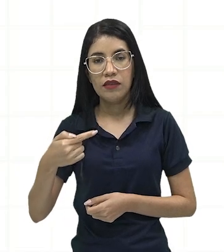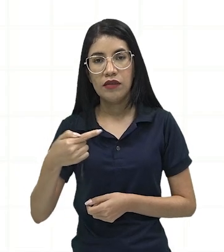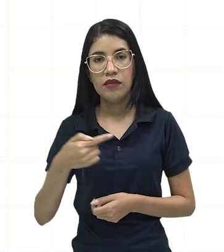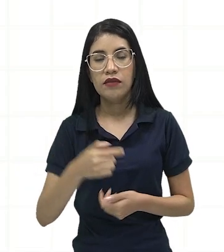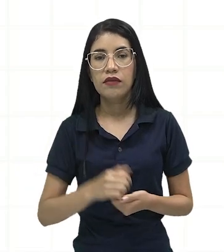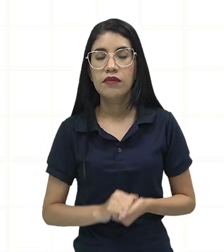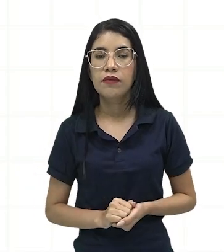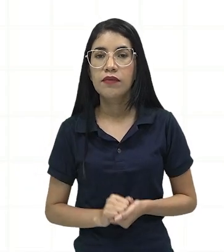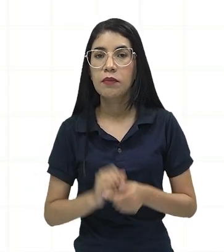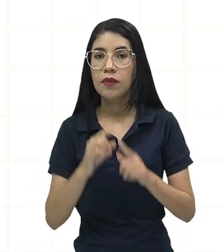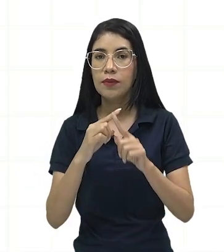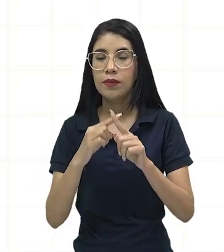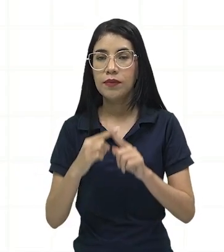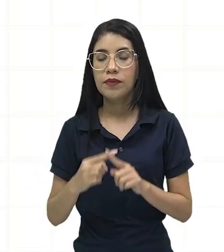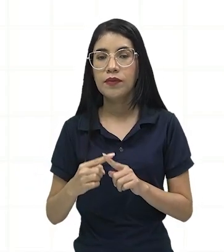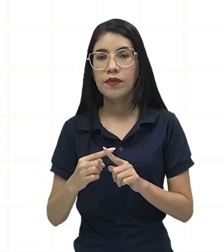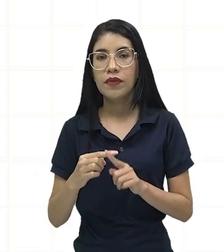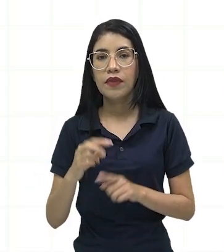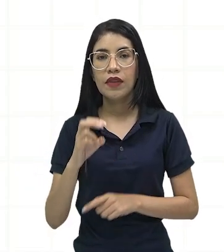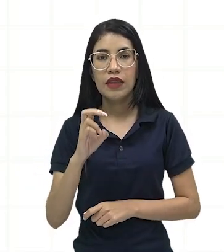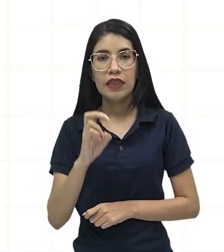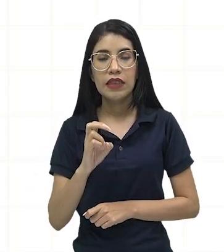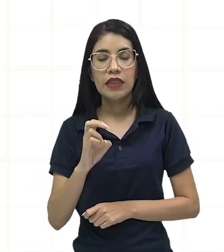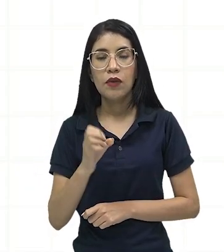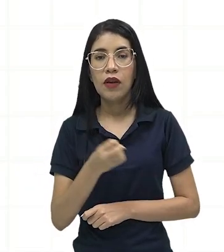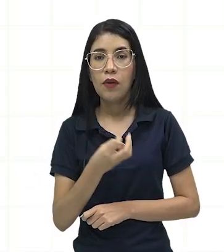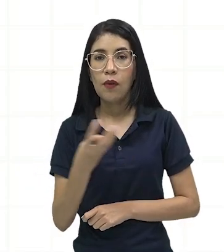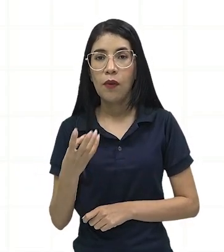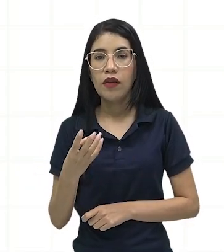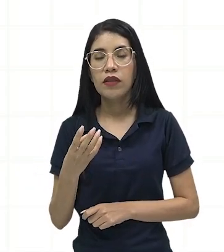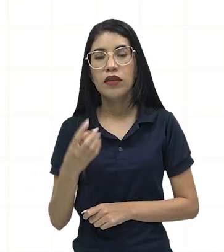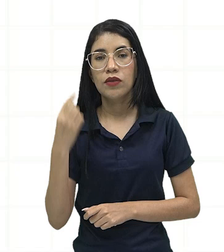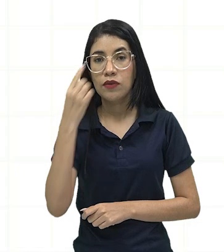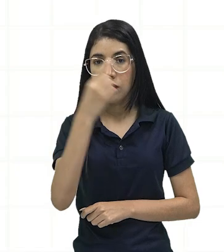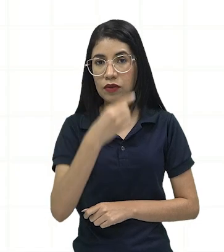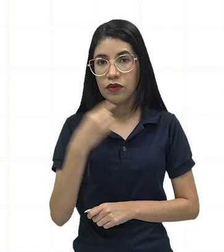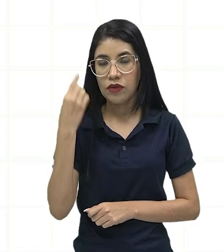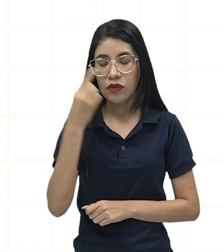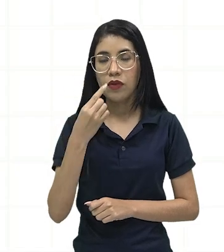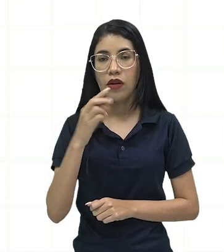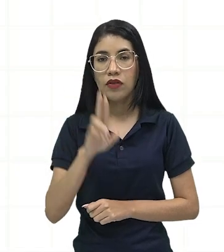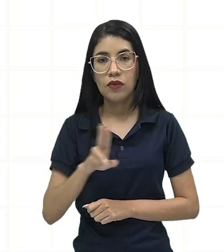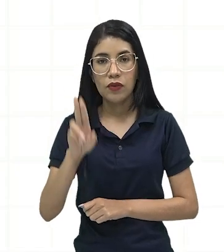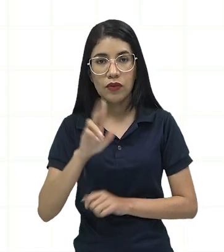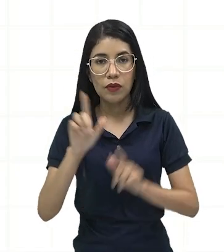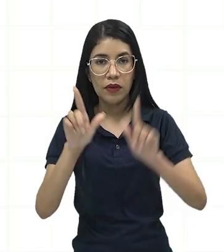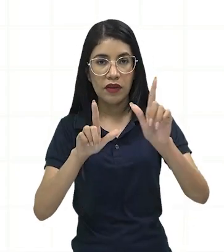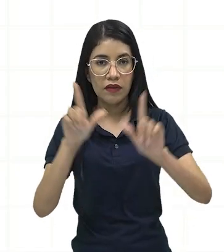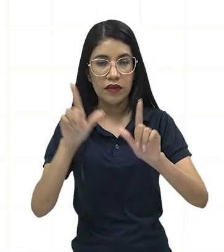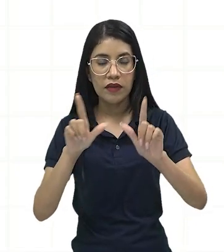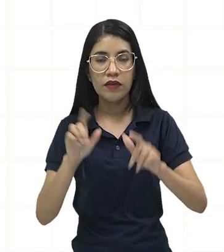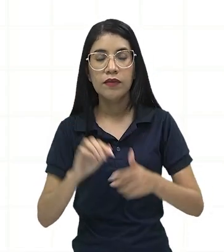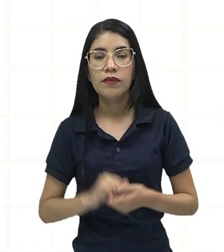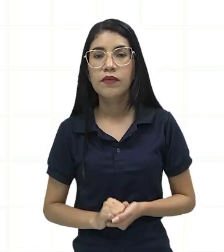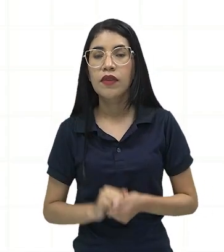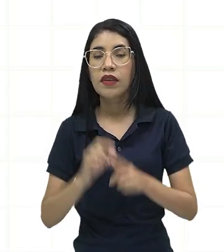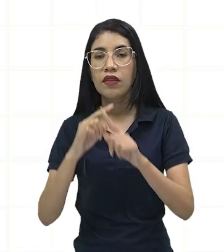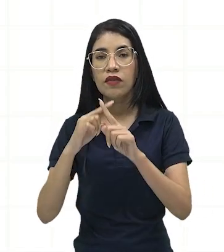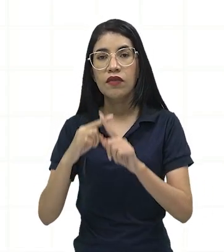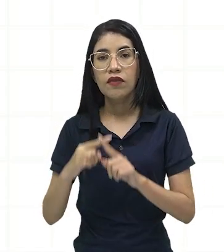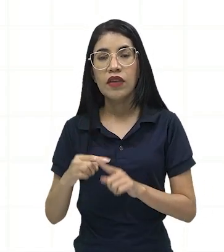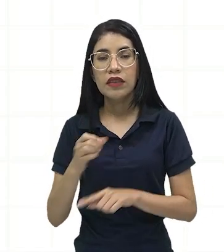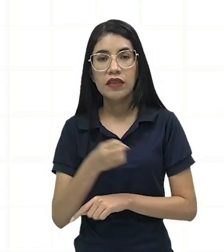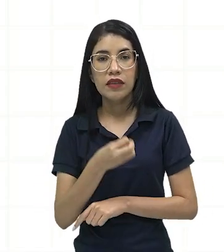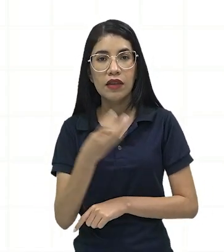0,117, multiplicado por 5, que é a quantidade de horas que nós passamos em frente a essa tela, multiplicado